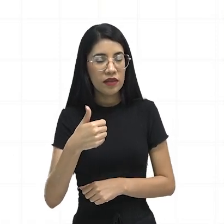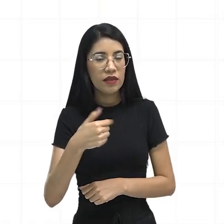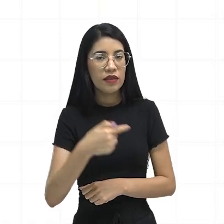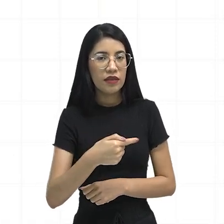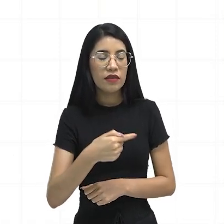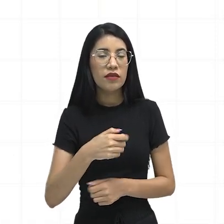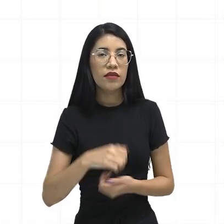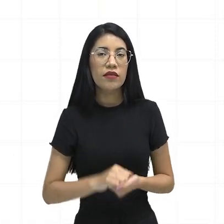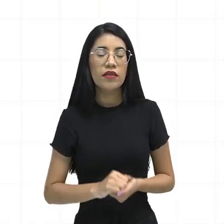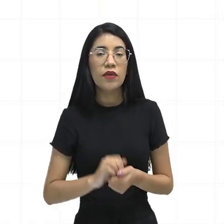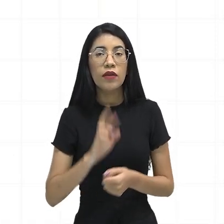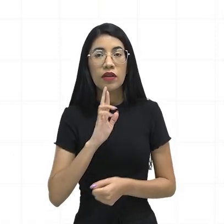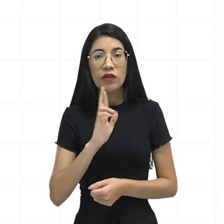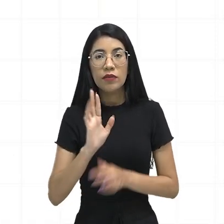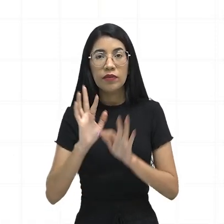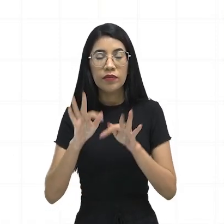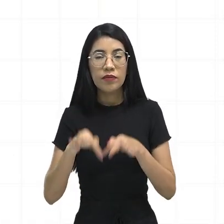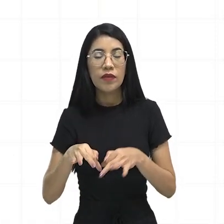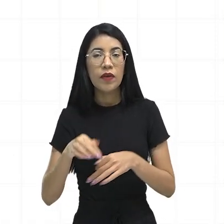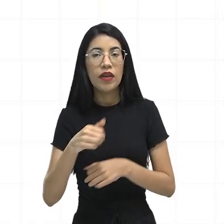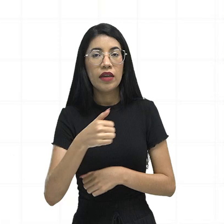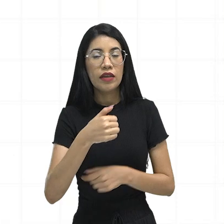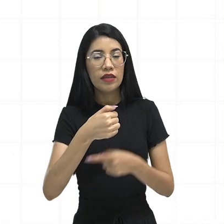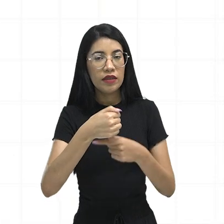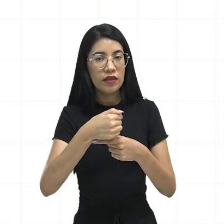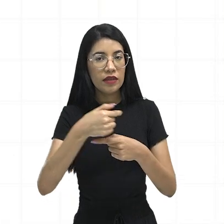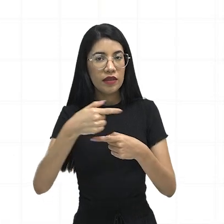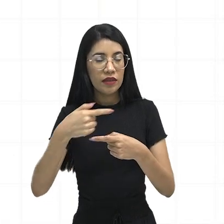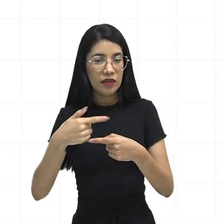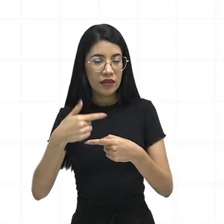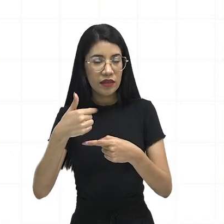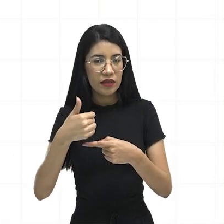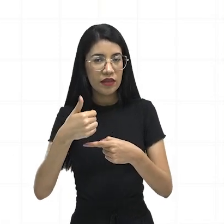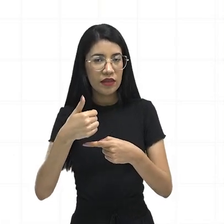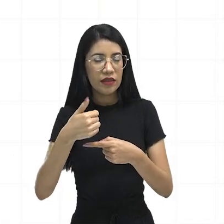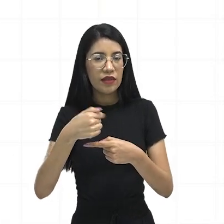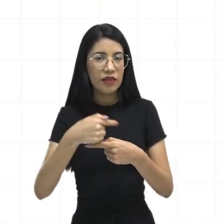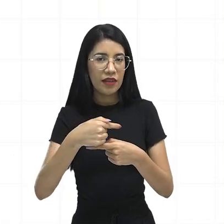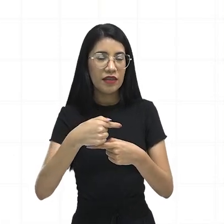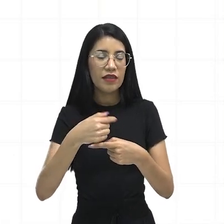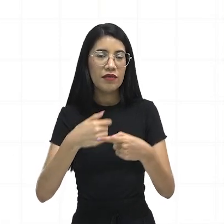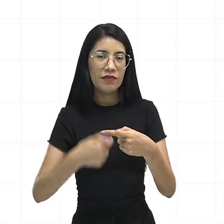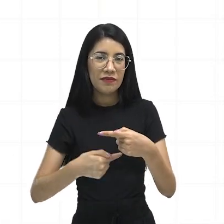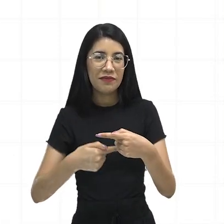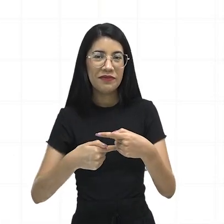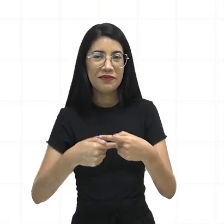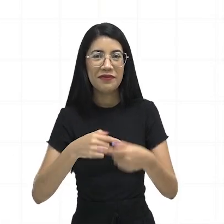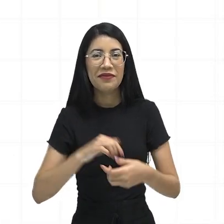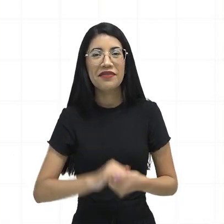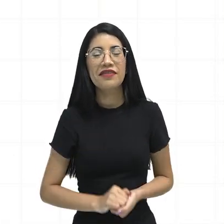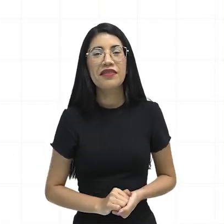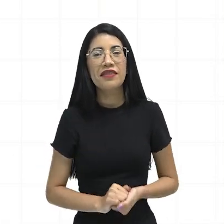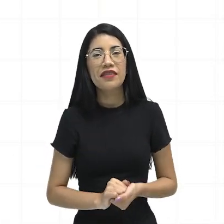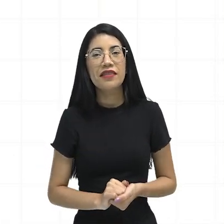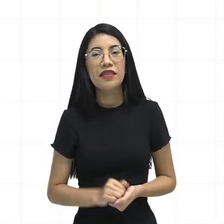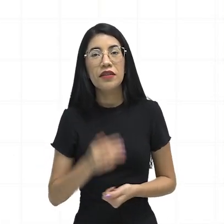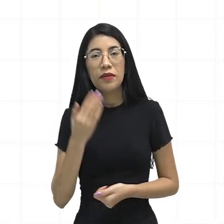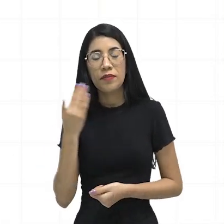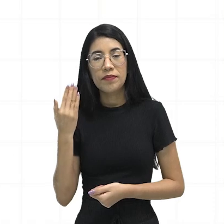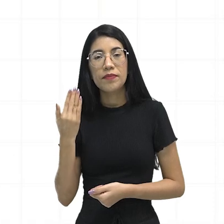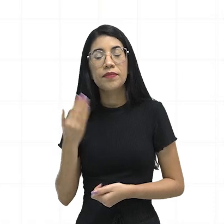a nossa resposta final é 17 sétimos, tá bom? Então está aqui a resposta da letra A e da letra